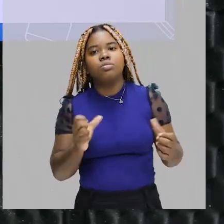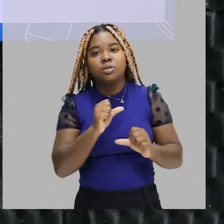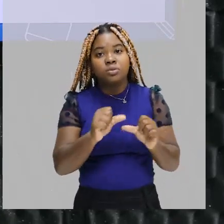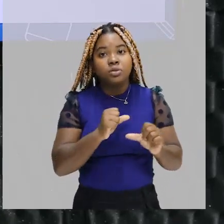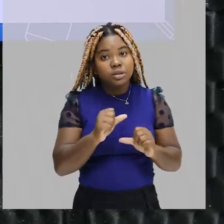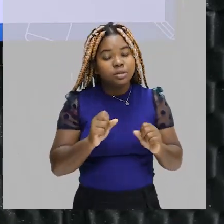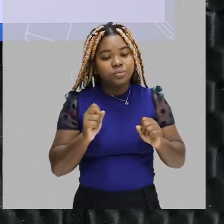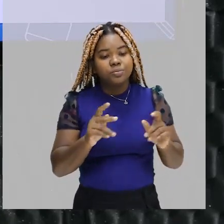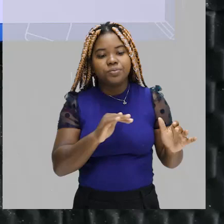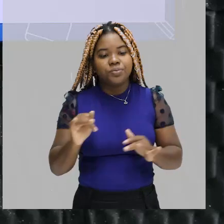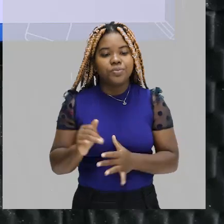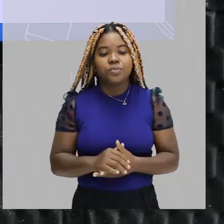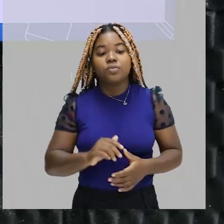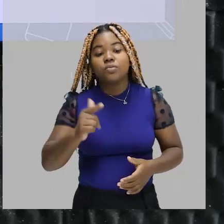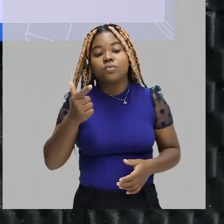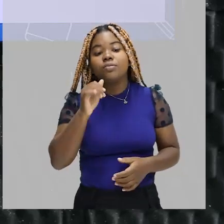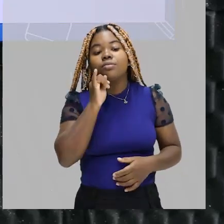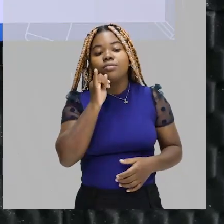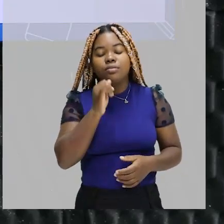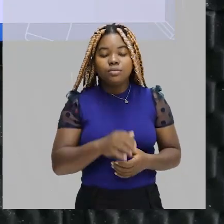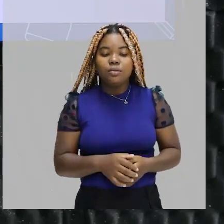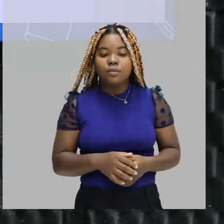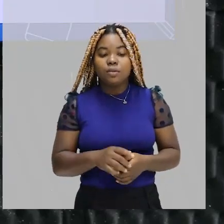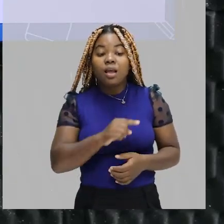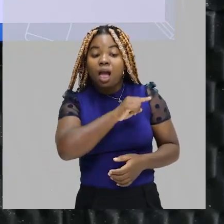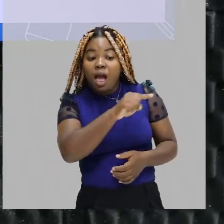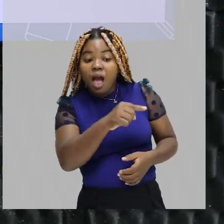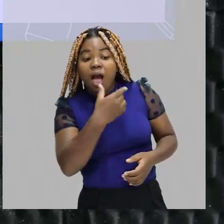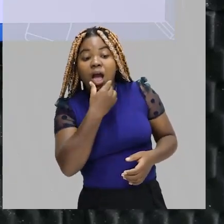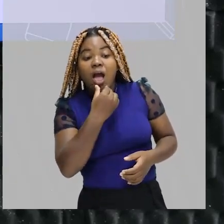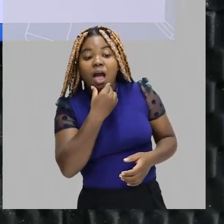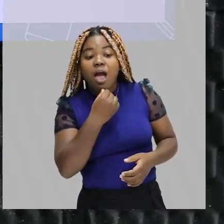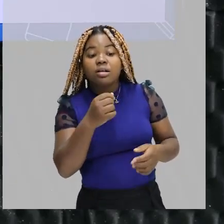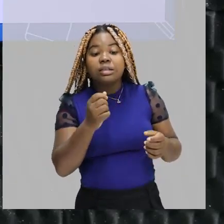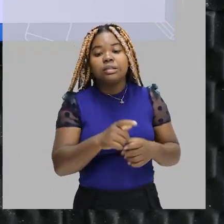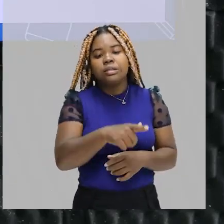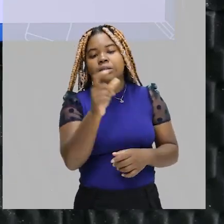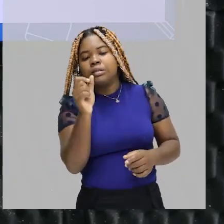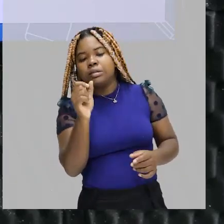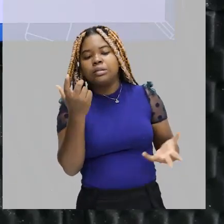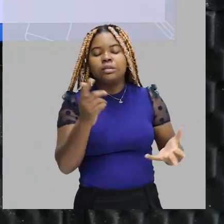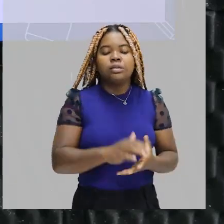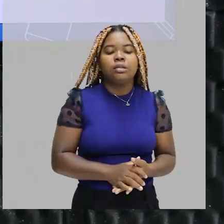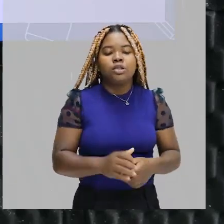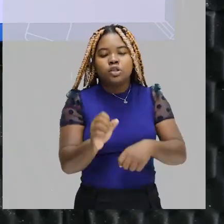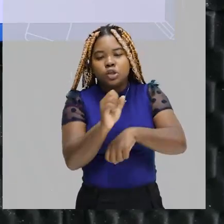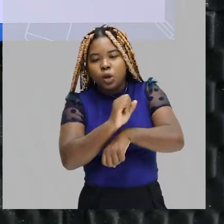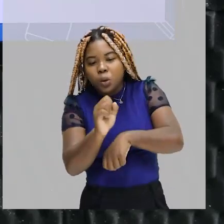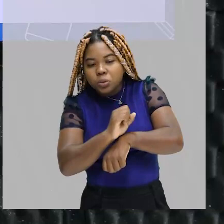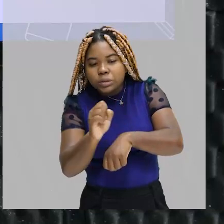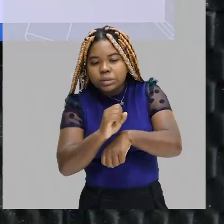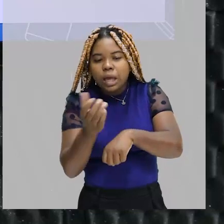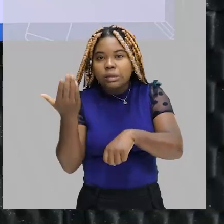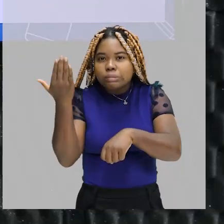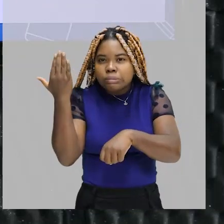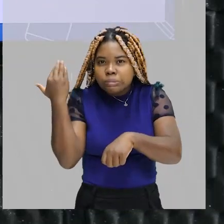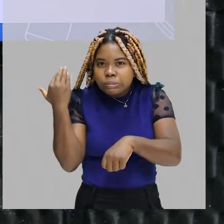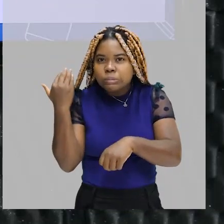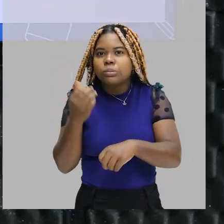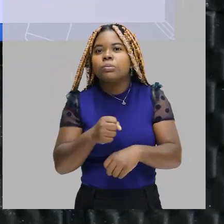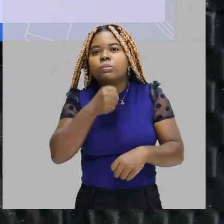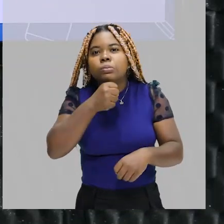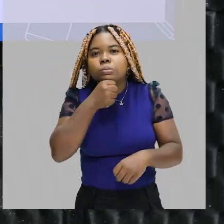They prefer vintage car. Eles preferem os carros vintage, que são aqueles carros antigos, né? Tipo